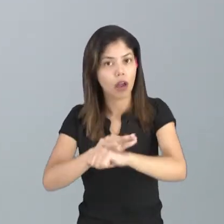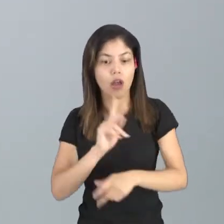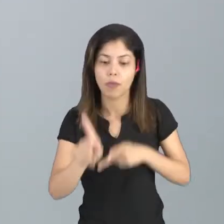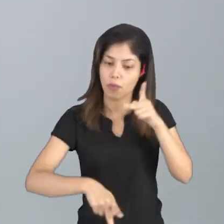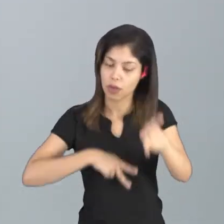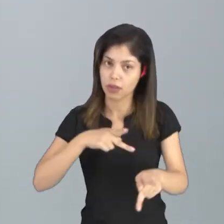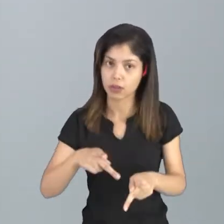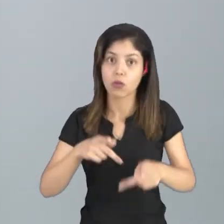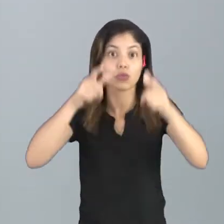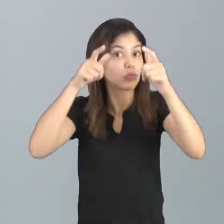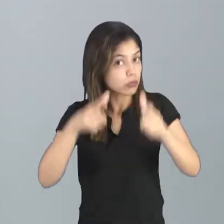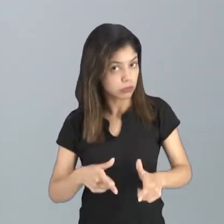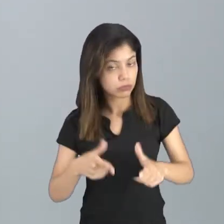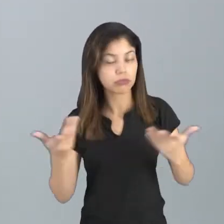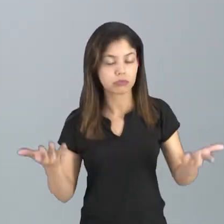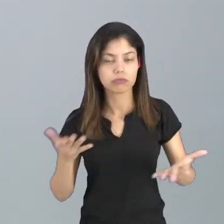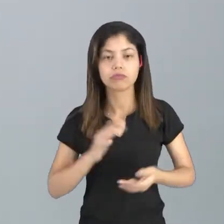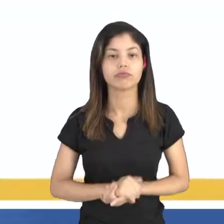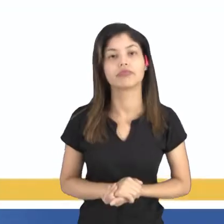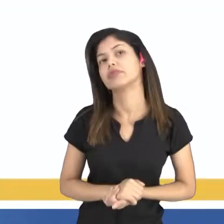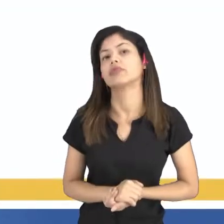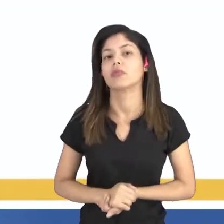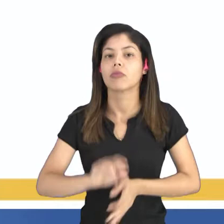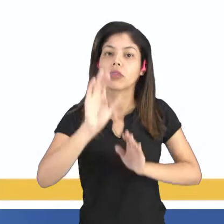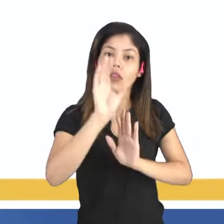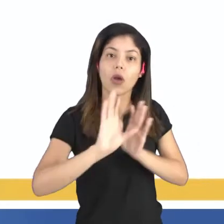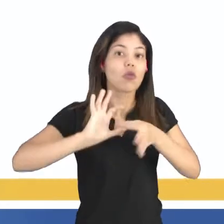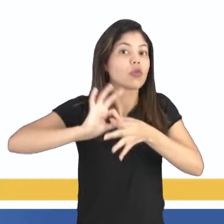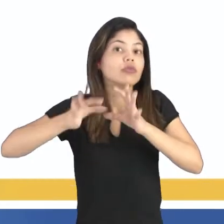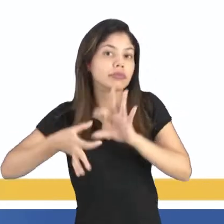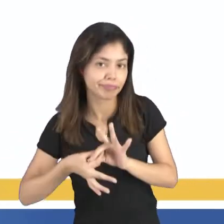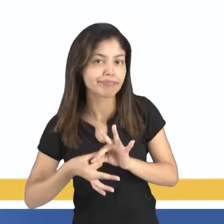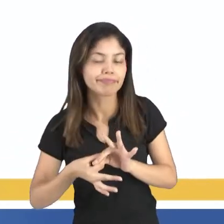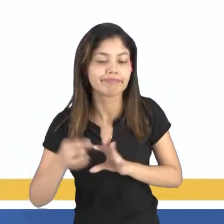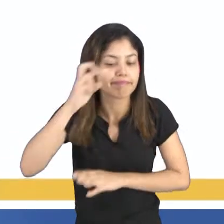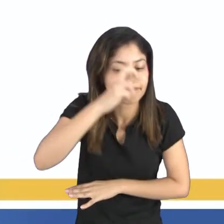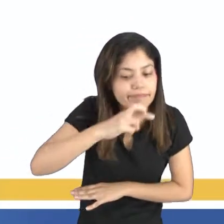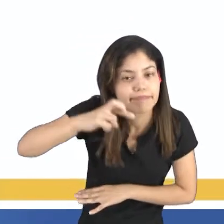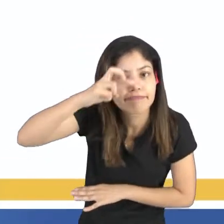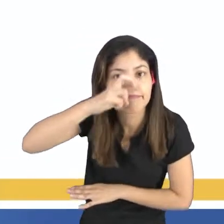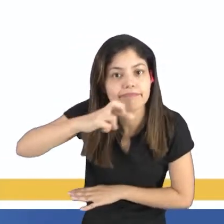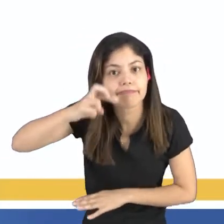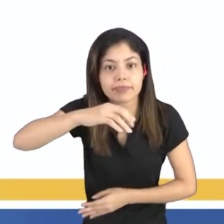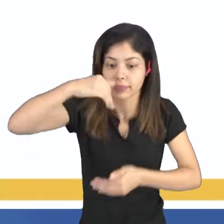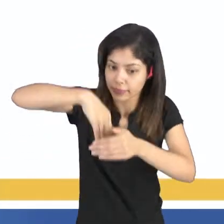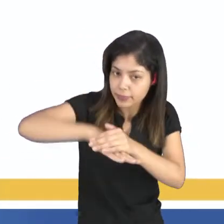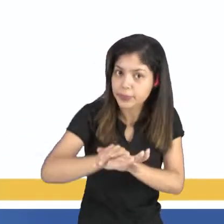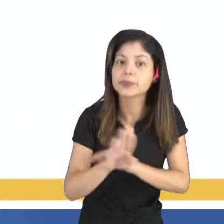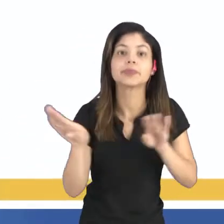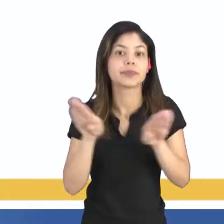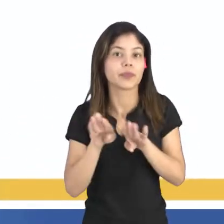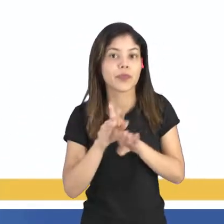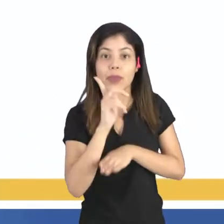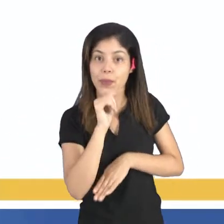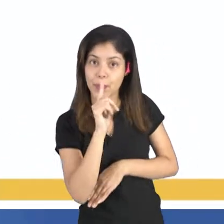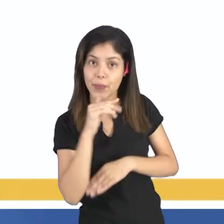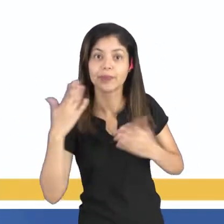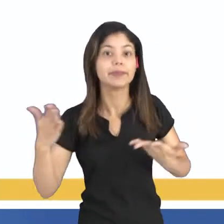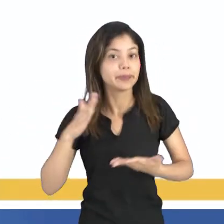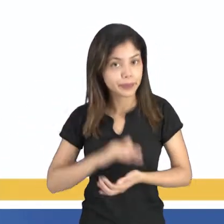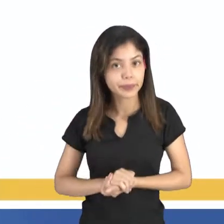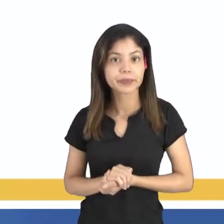de uma população local. Nesse contexto, o gerenciamento dos reservatórios